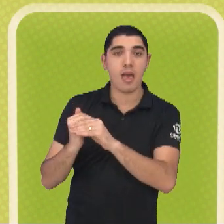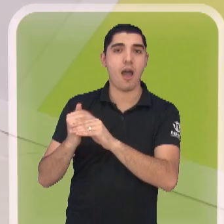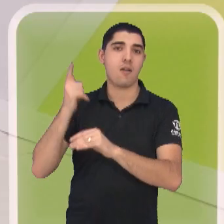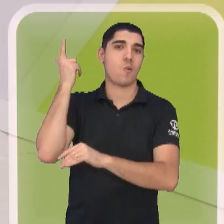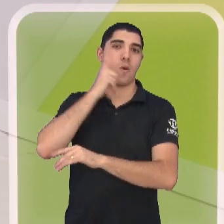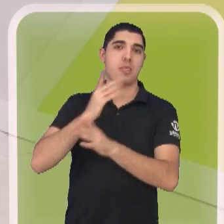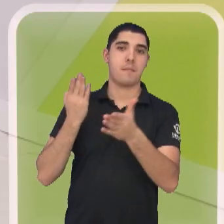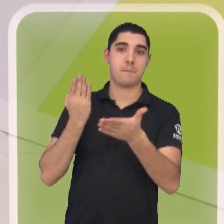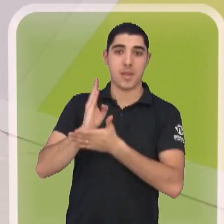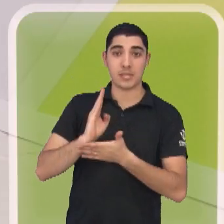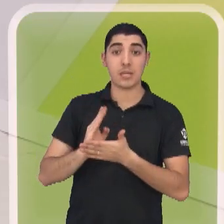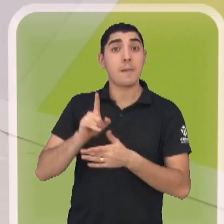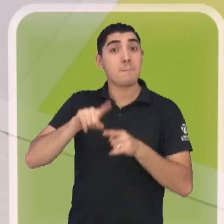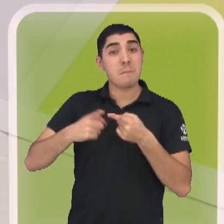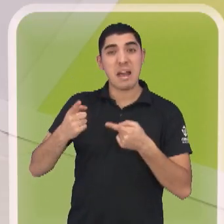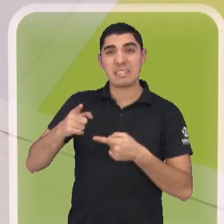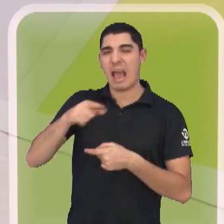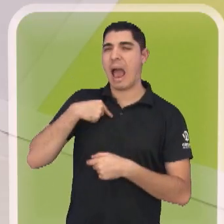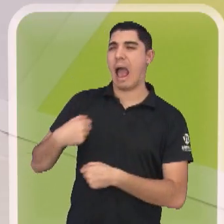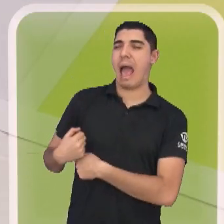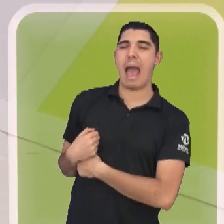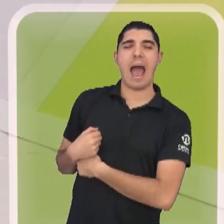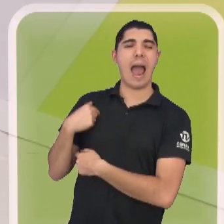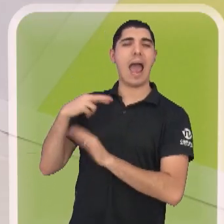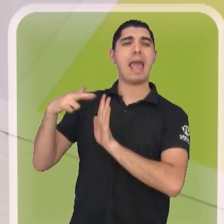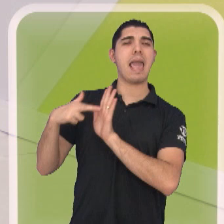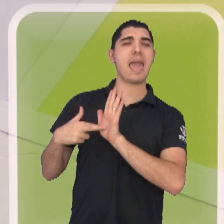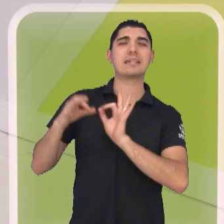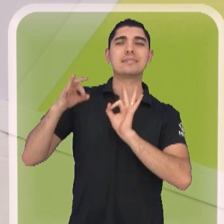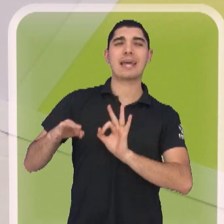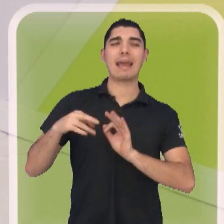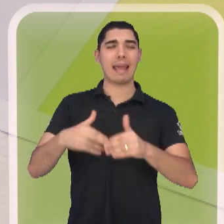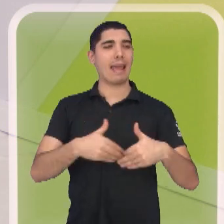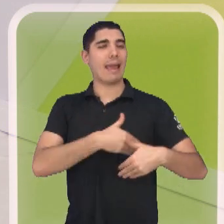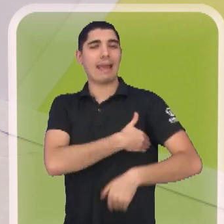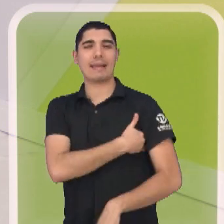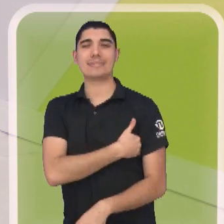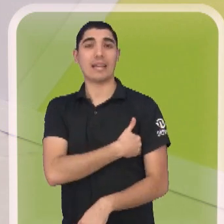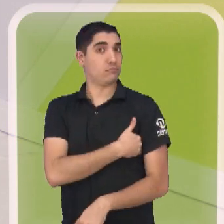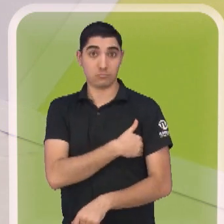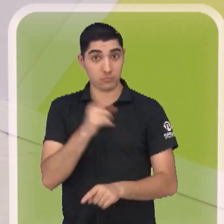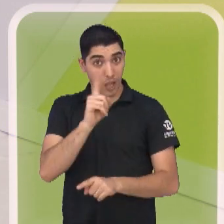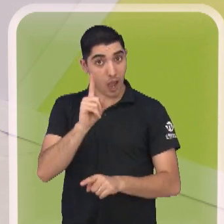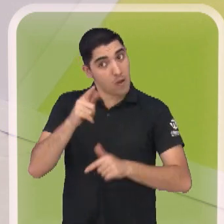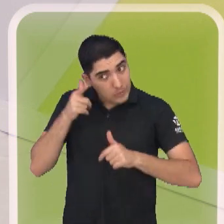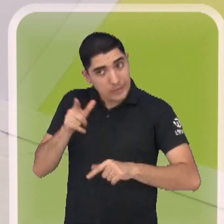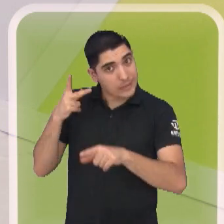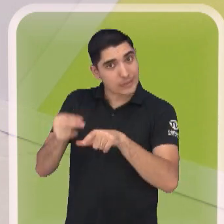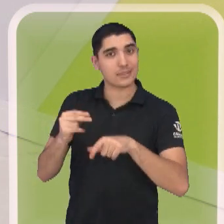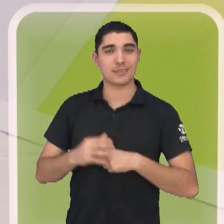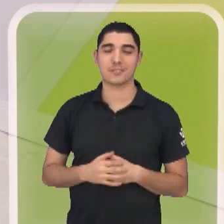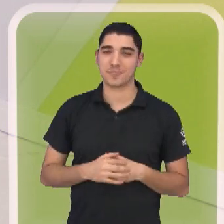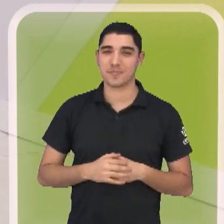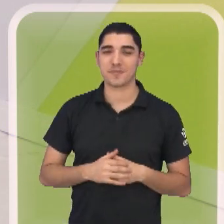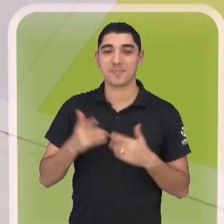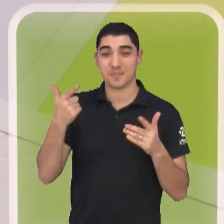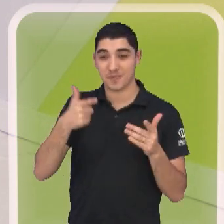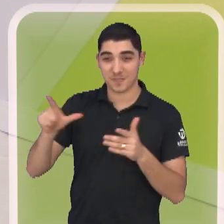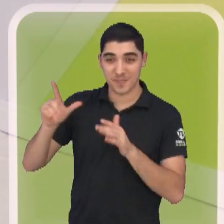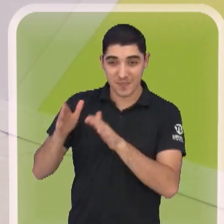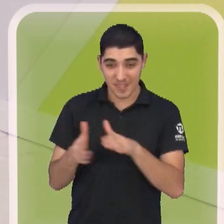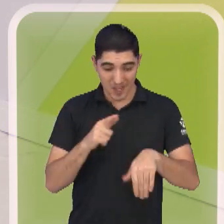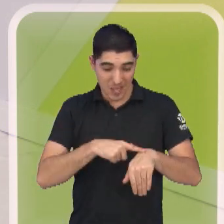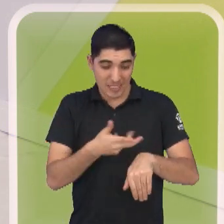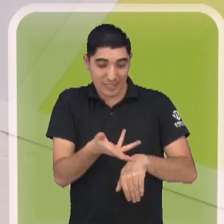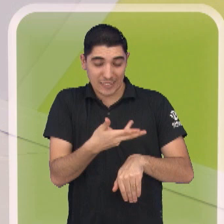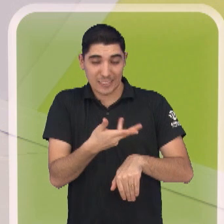vamos torcer não joga correu o rolamento embaixo do braço não jogar embaixo do braço a coisa atrapalha a Bruna o detalhe é o seguinte Mudando de assunto que o tempo